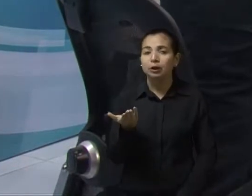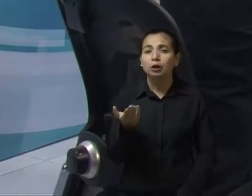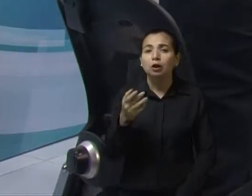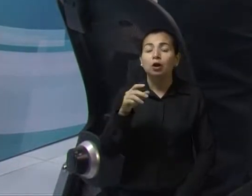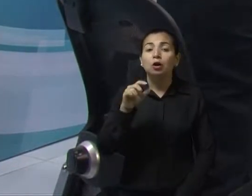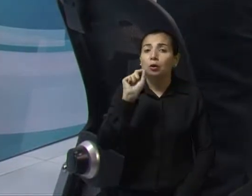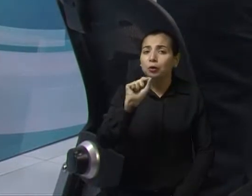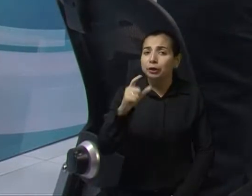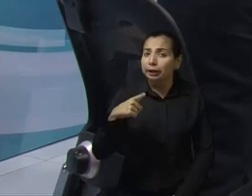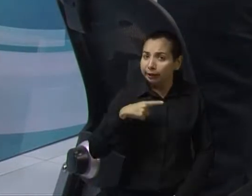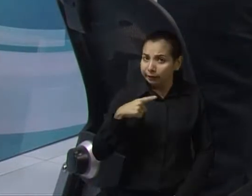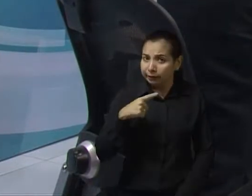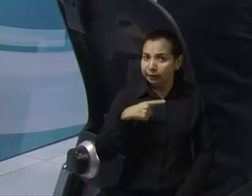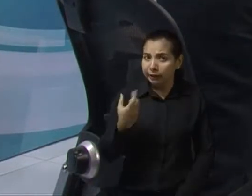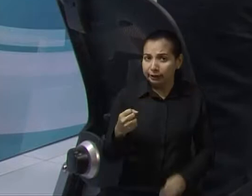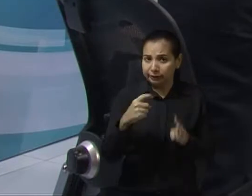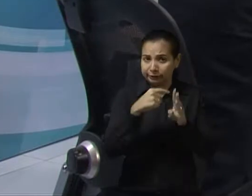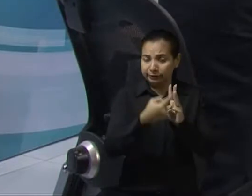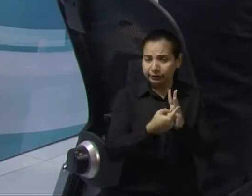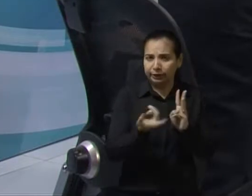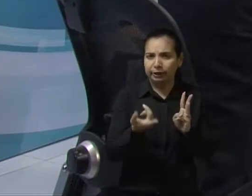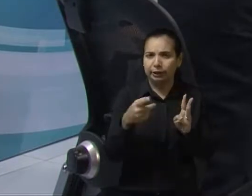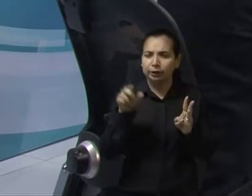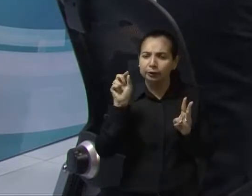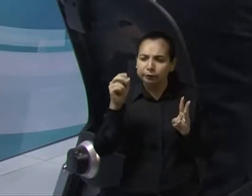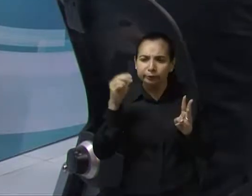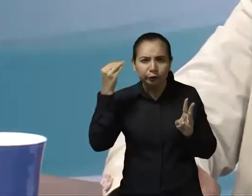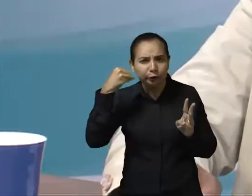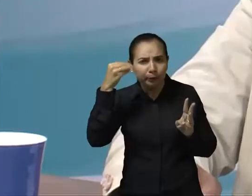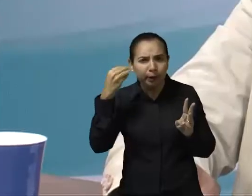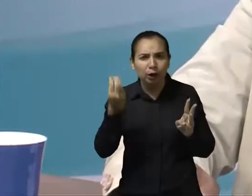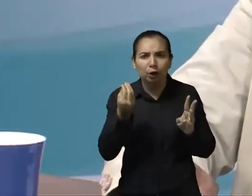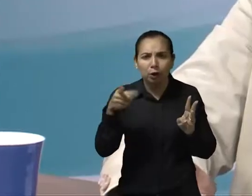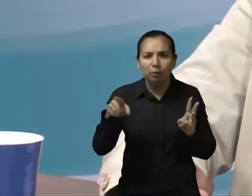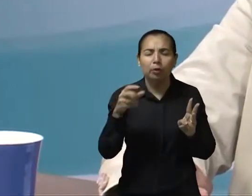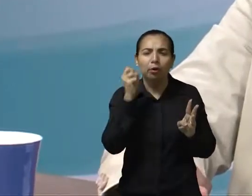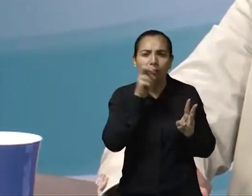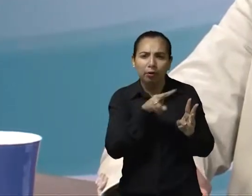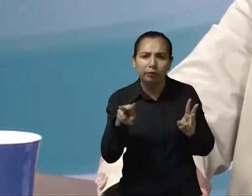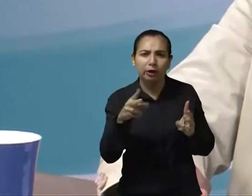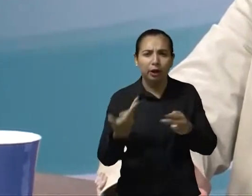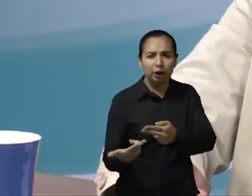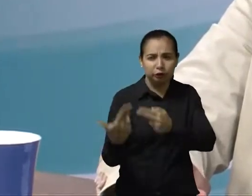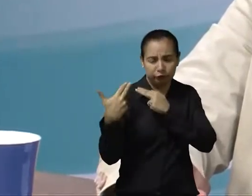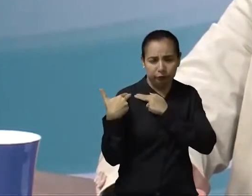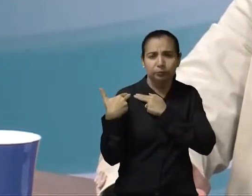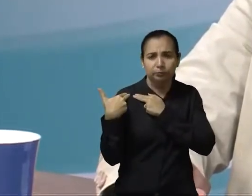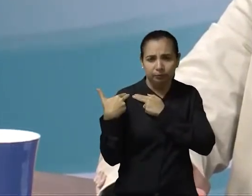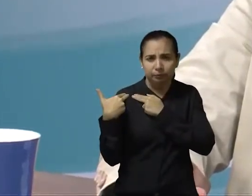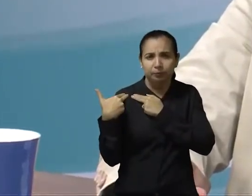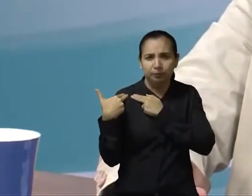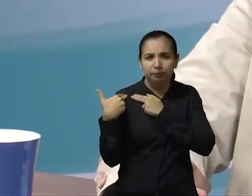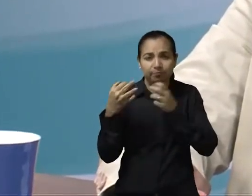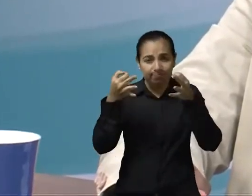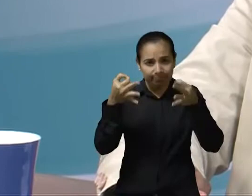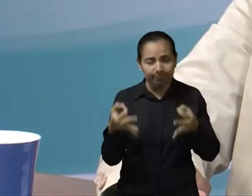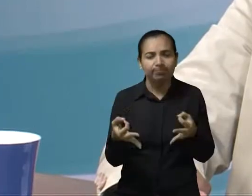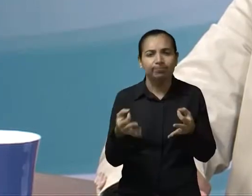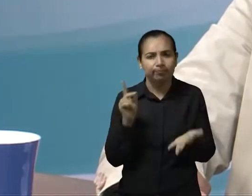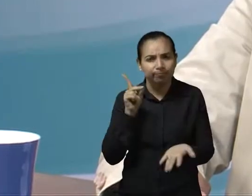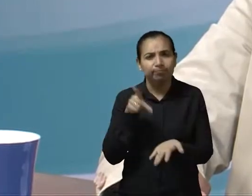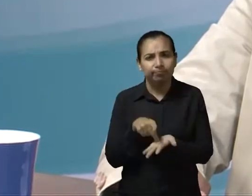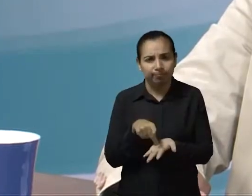dos três integrantes da mesa aqui, você tem, do meu ponto de vista, a responsabilidade mais pesada,